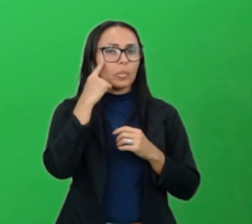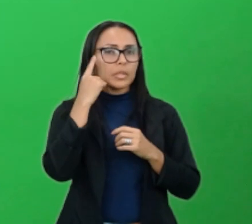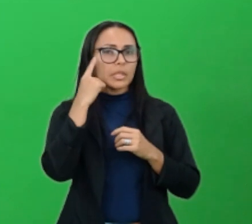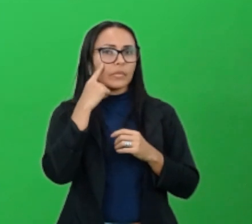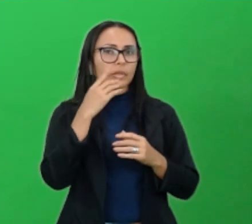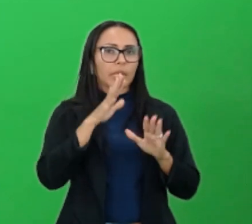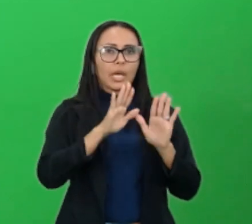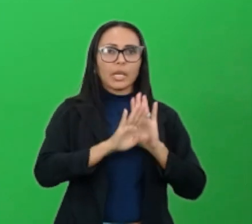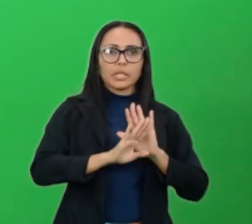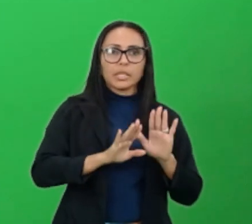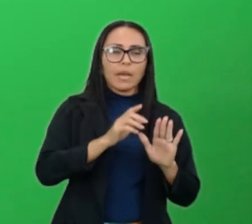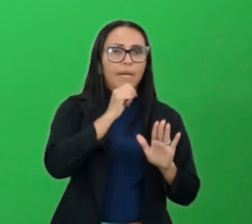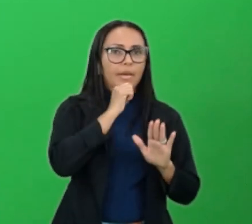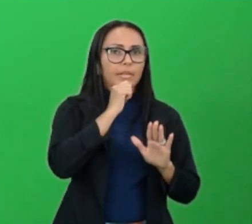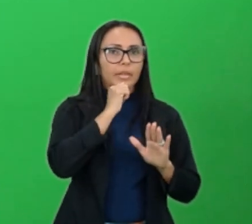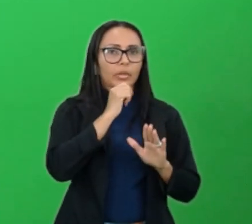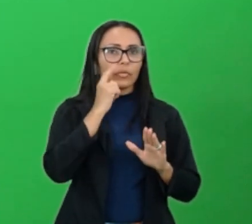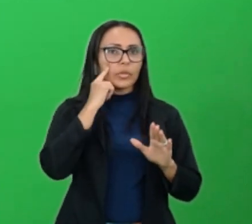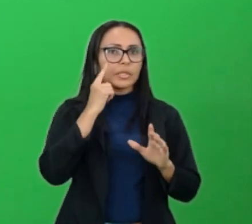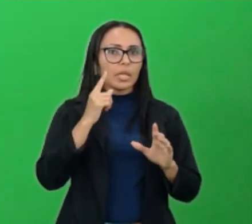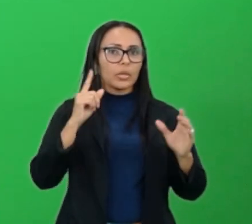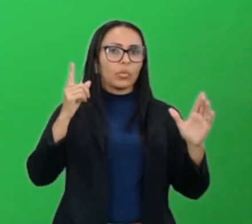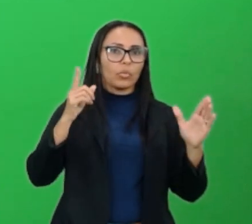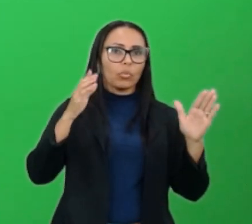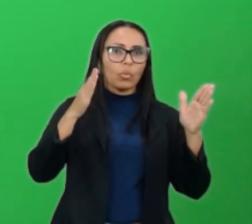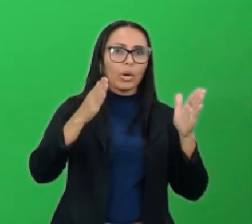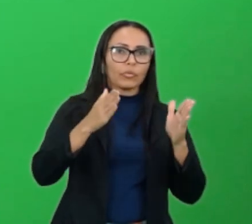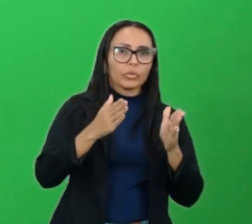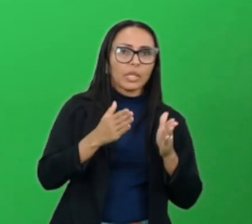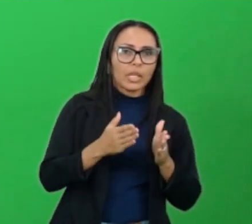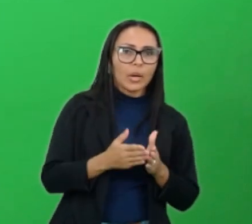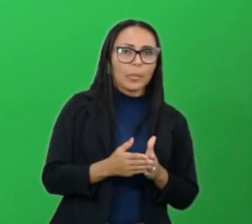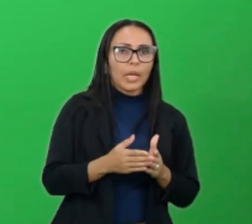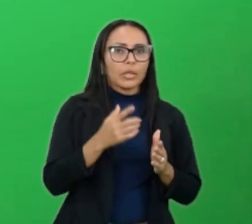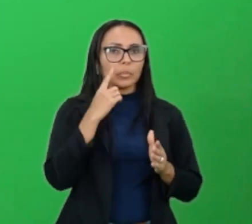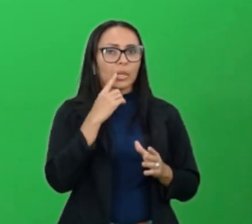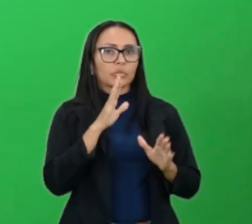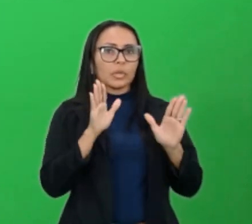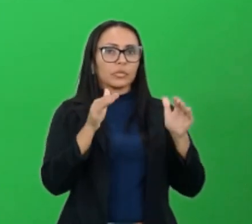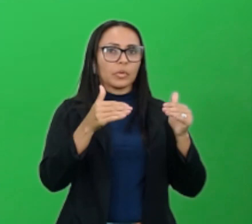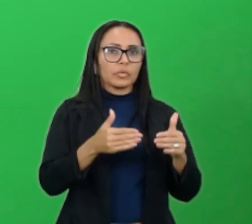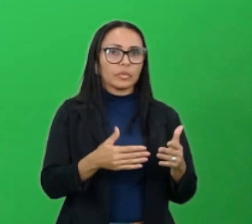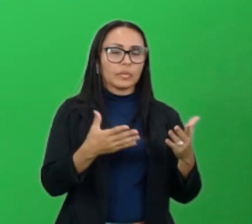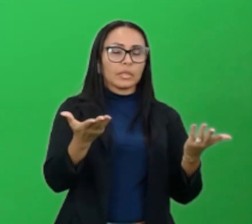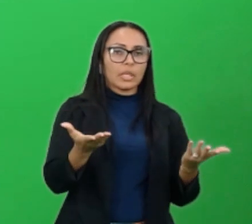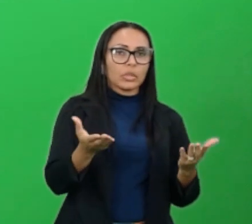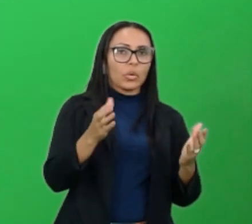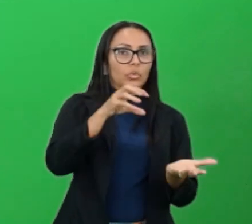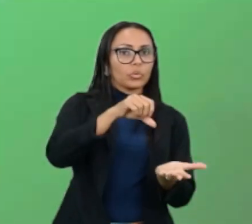o afunilamento para tratar especificamente de inovação no setor público. Então isso vai ser